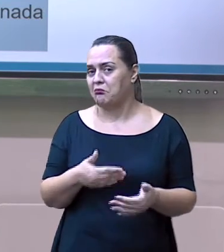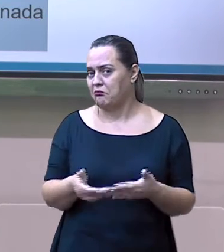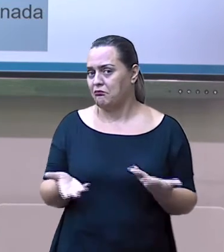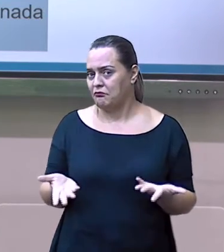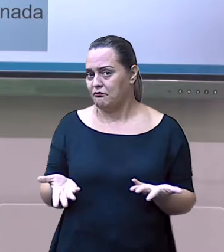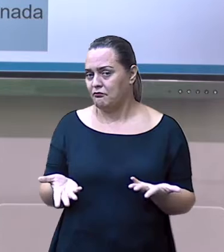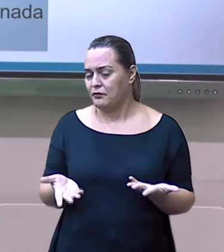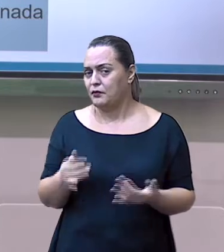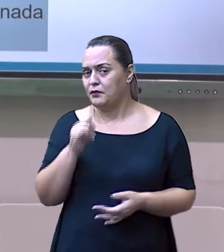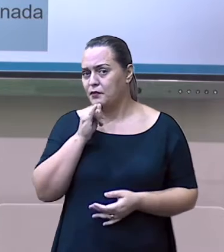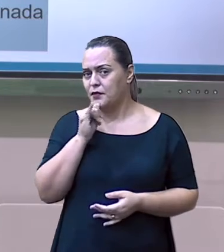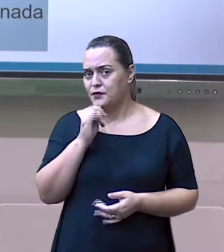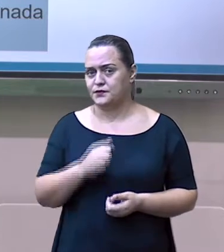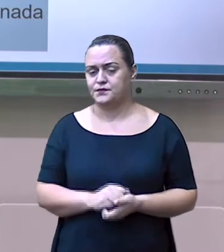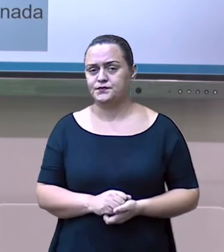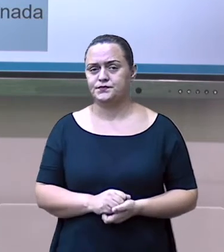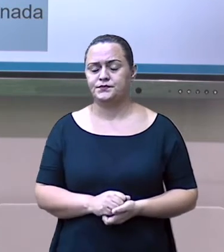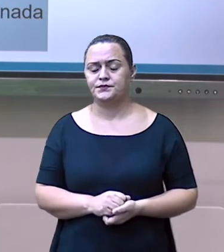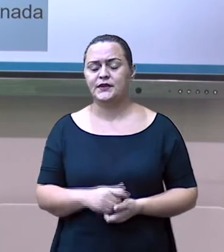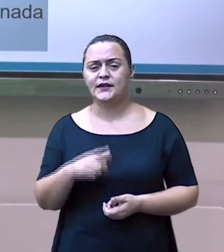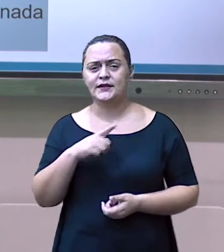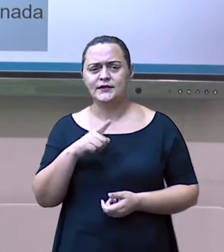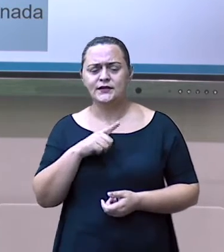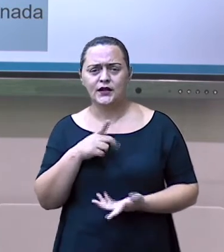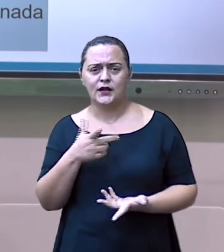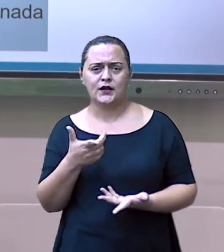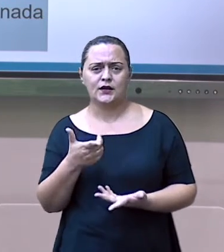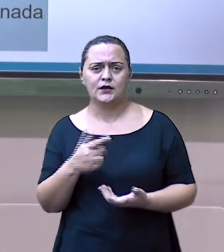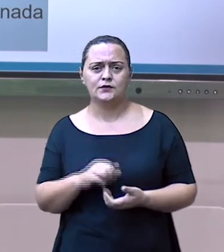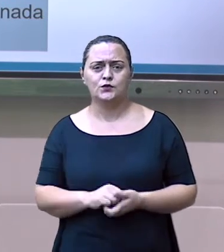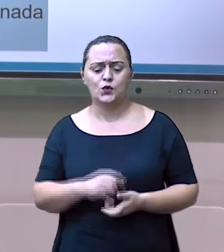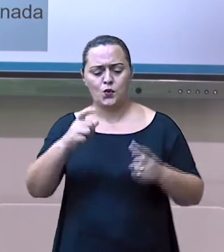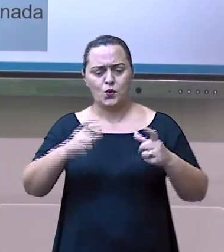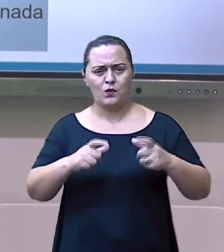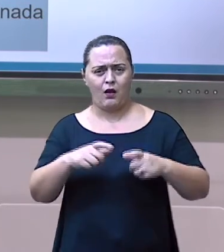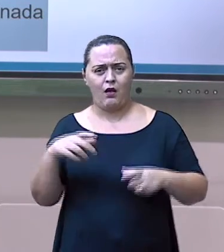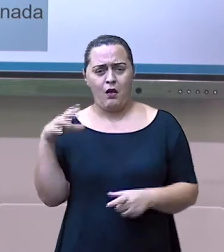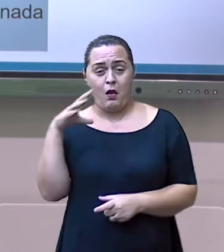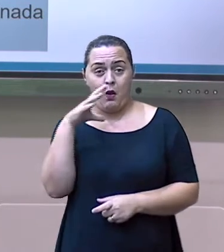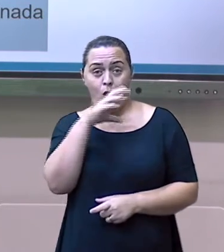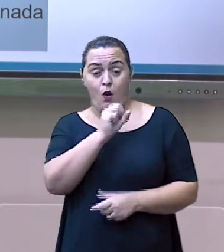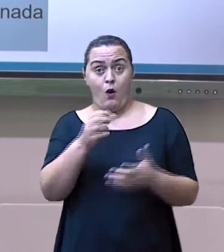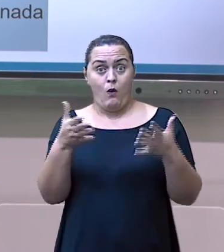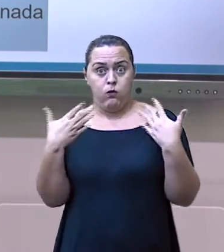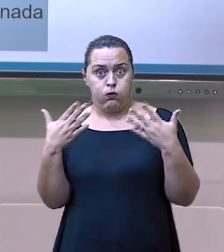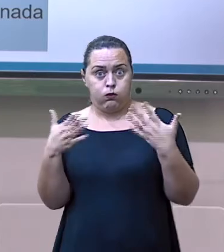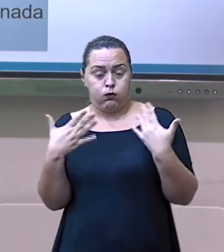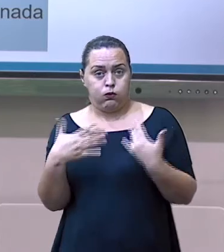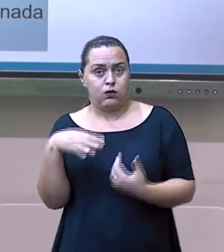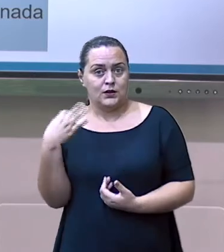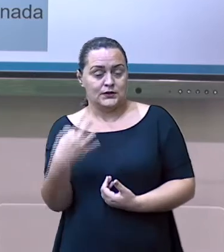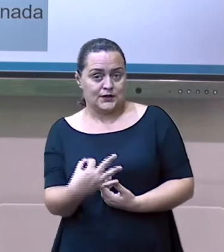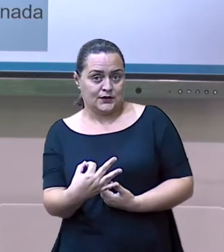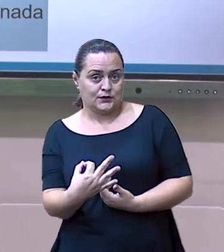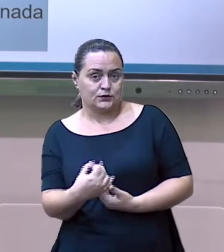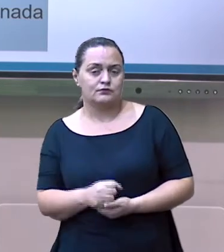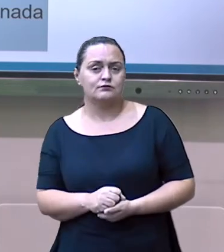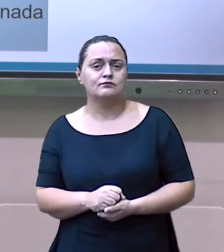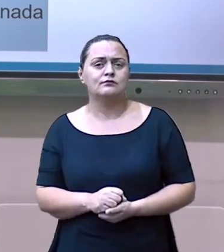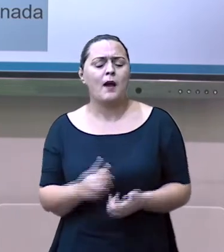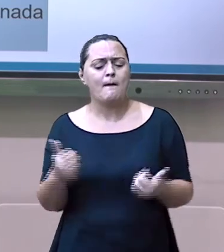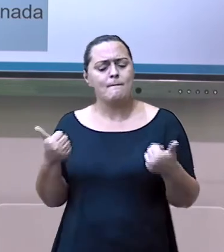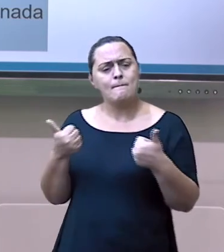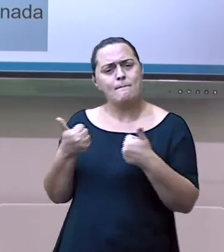Está na mesma região tropical. Então é quente. Mas aí tem uma